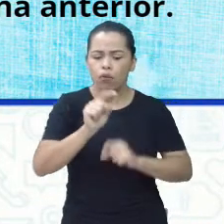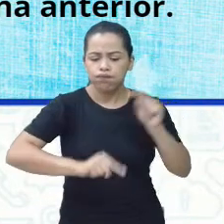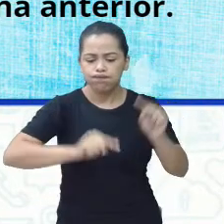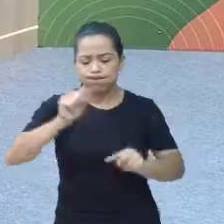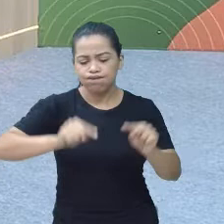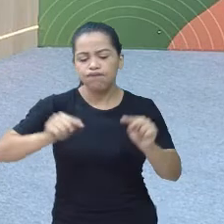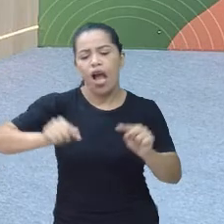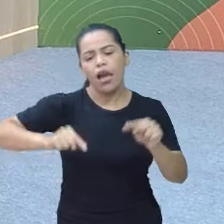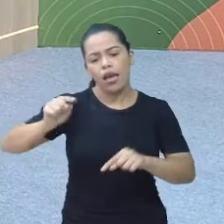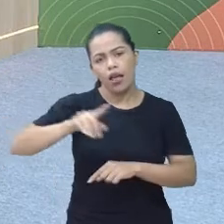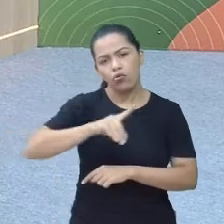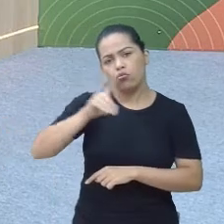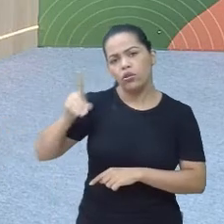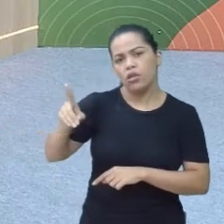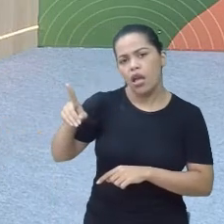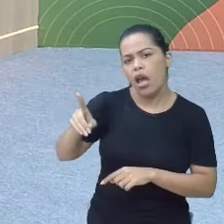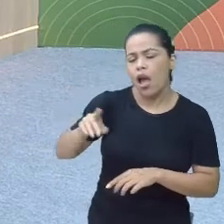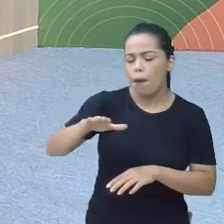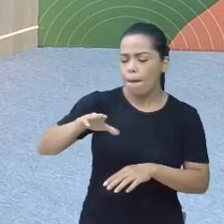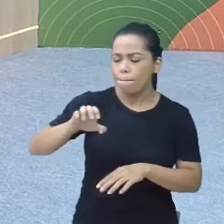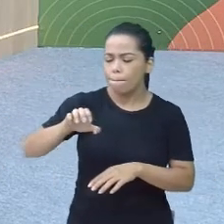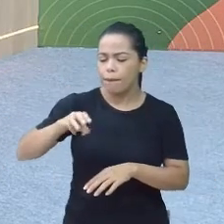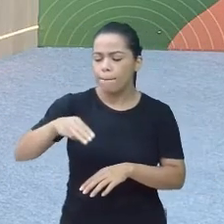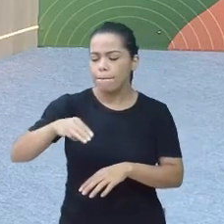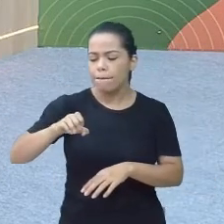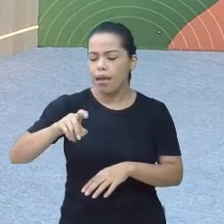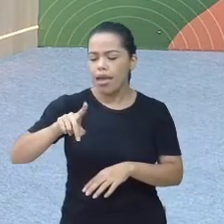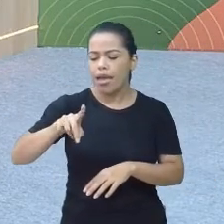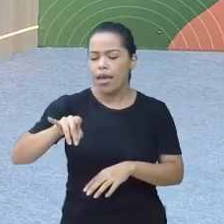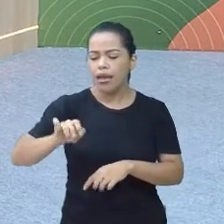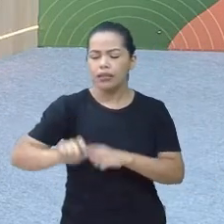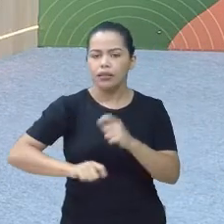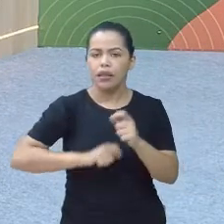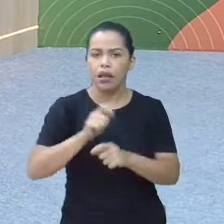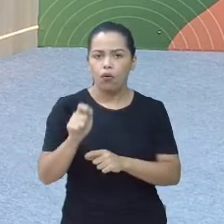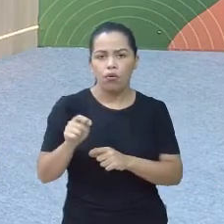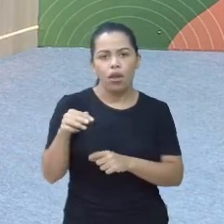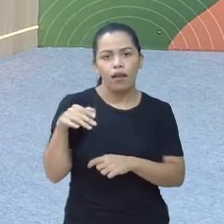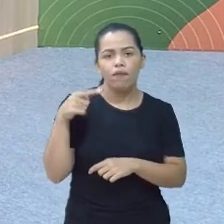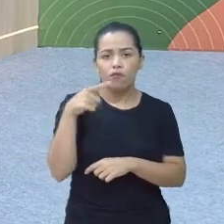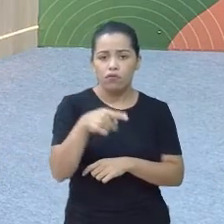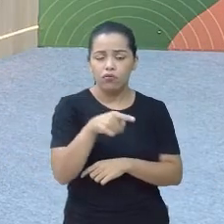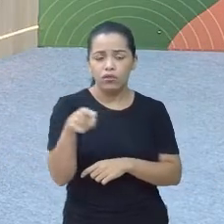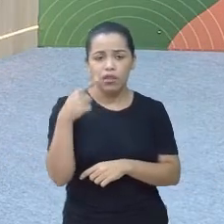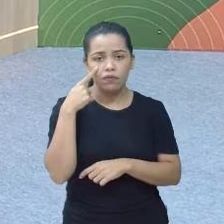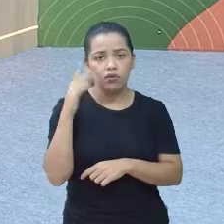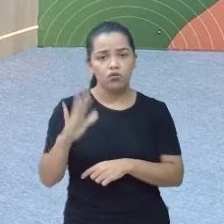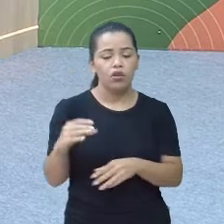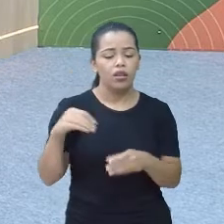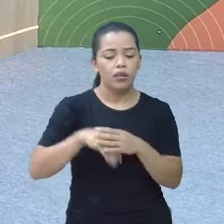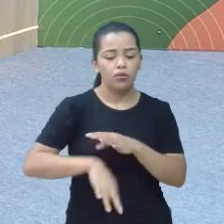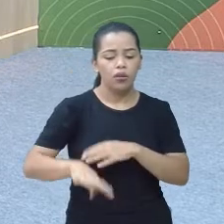uma média. Vocês viram aí em matemática que a média é a junção de vários